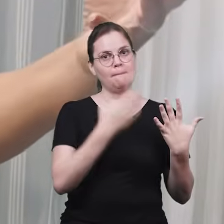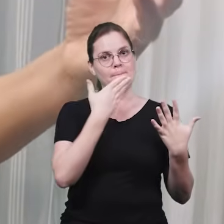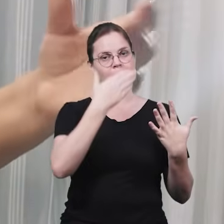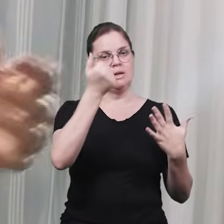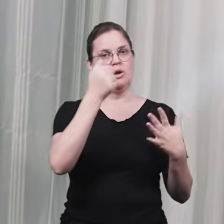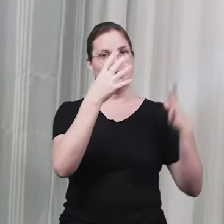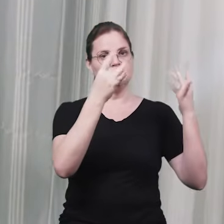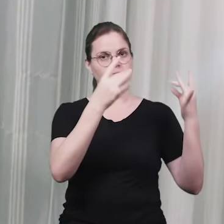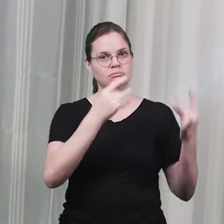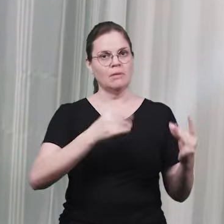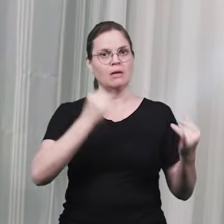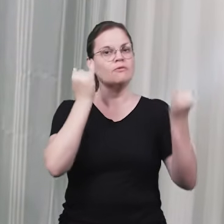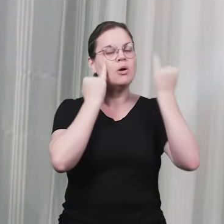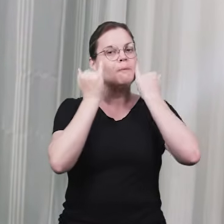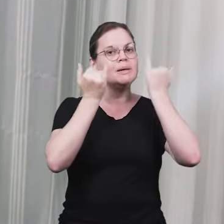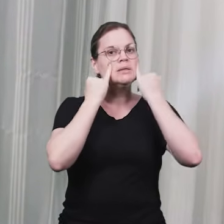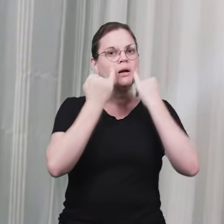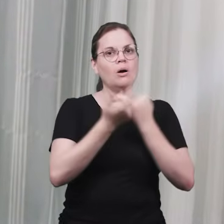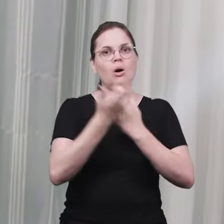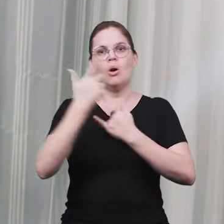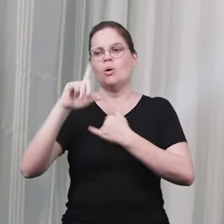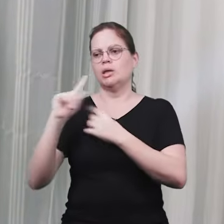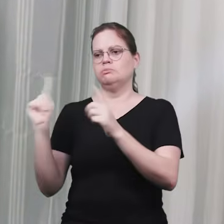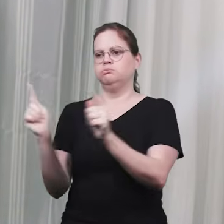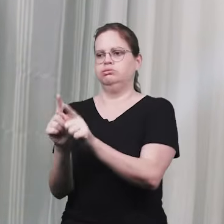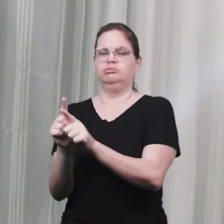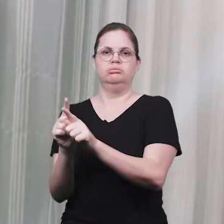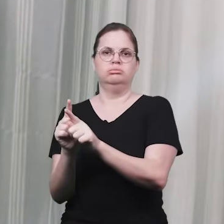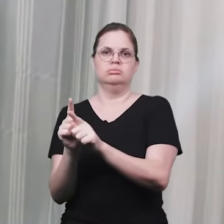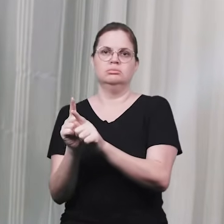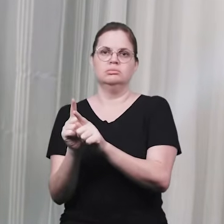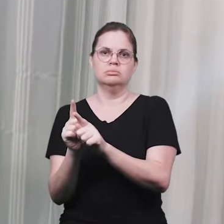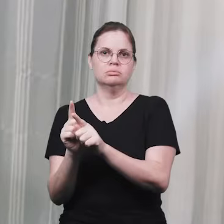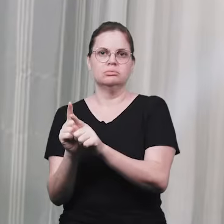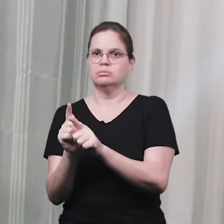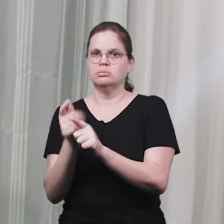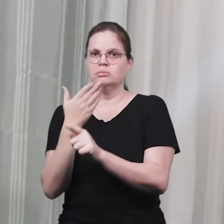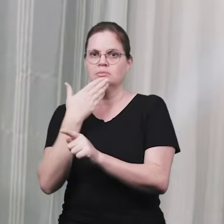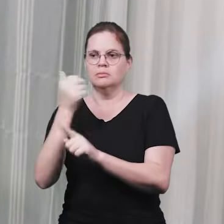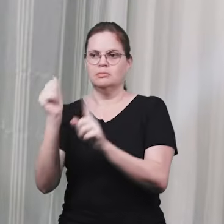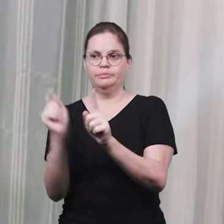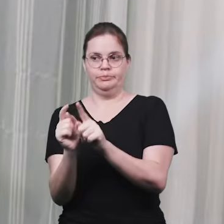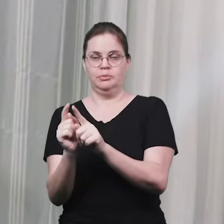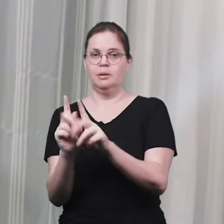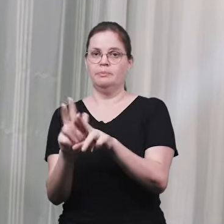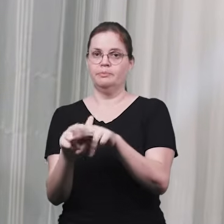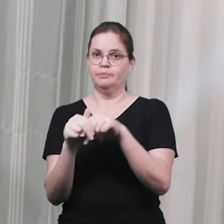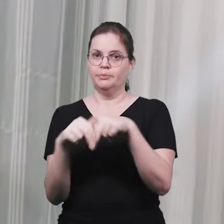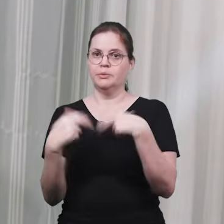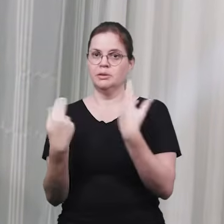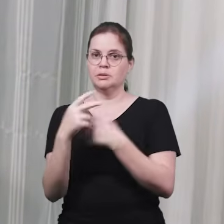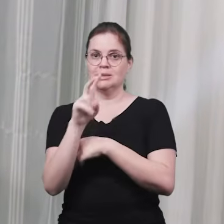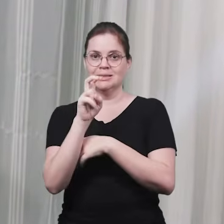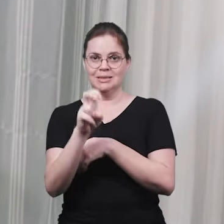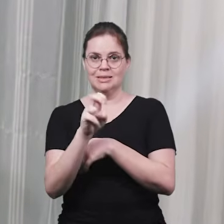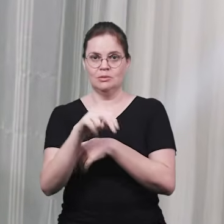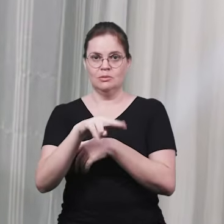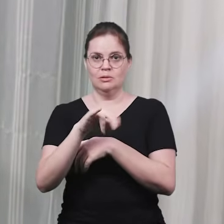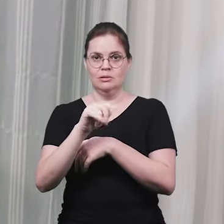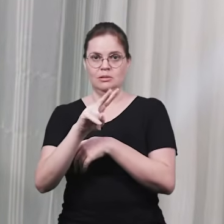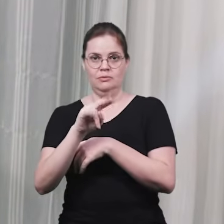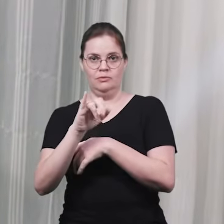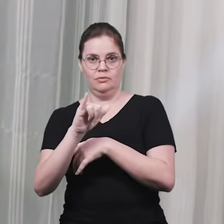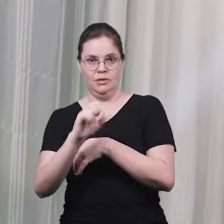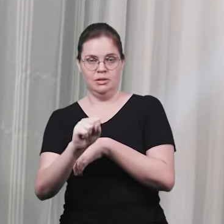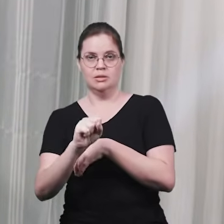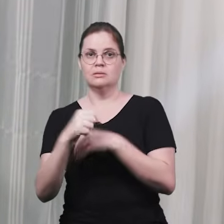maior, né, uma informação mais ampla, e outras que a criança precisa de informação mais reduzida. Por isso são 5 níveis, para dar